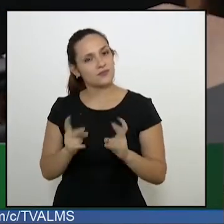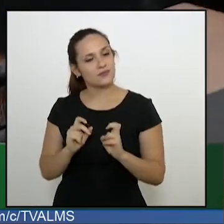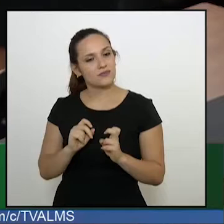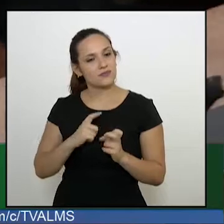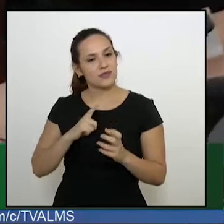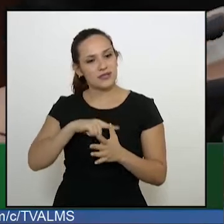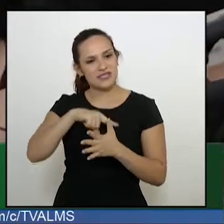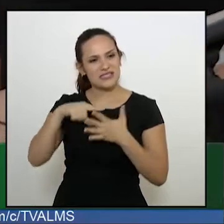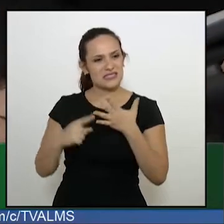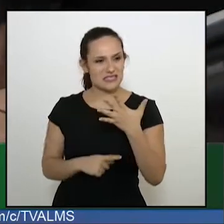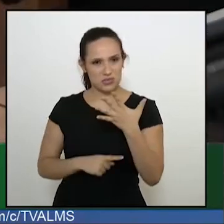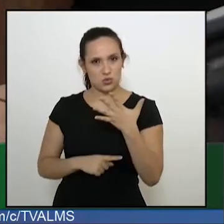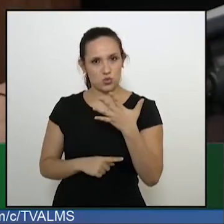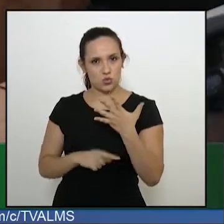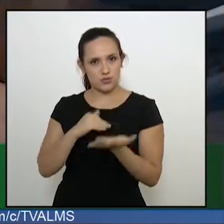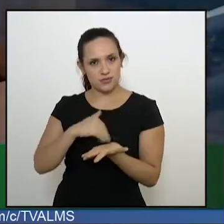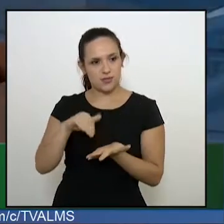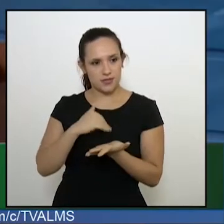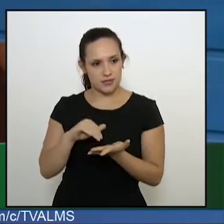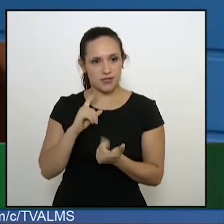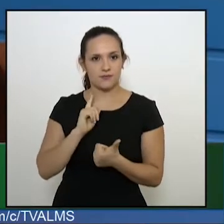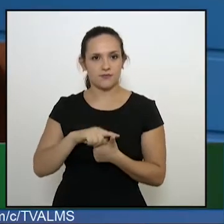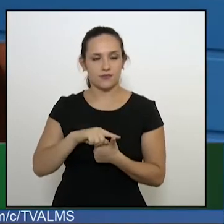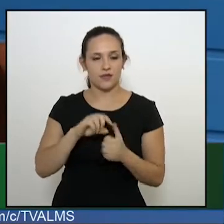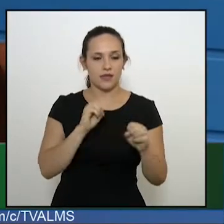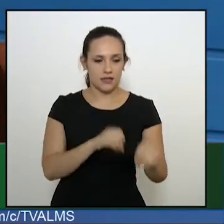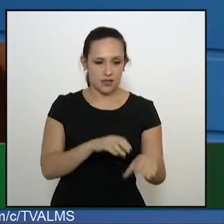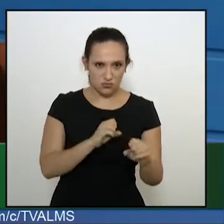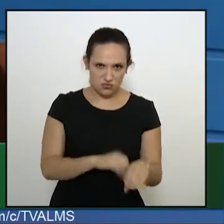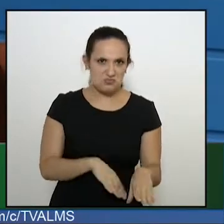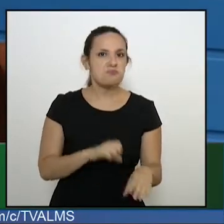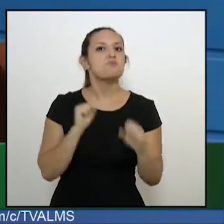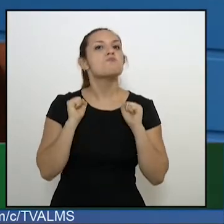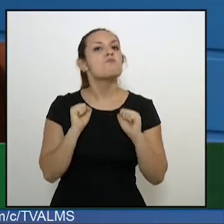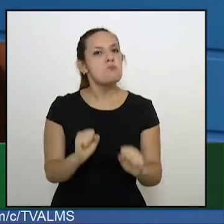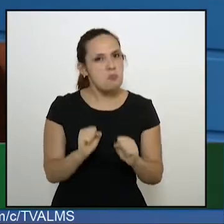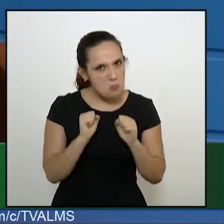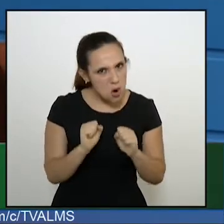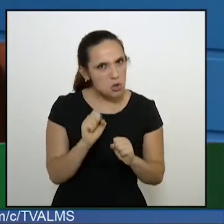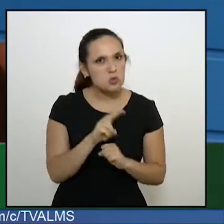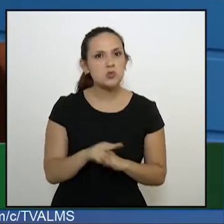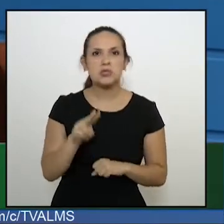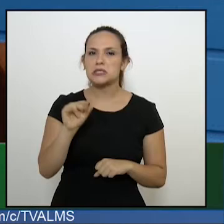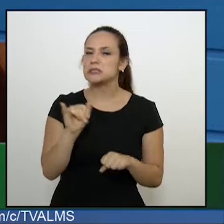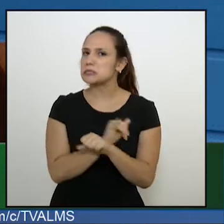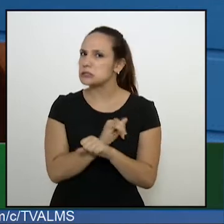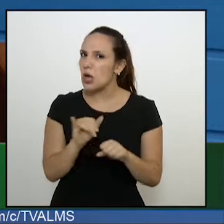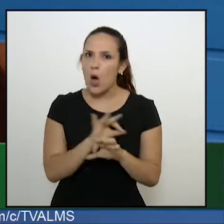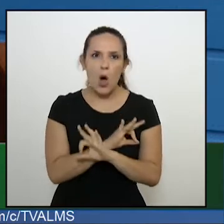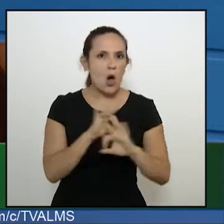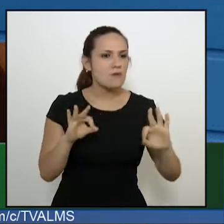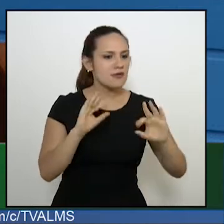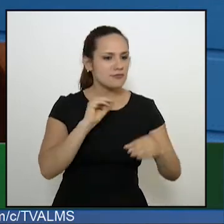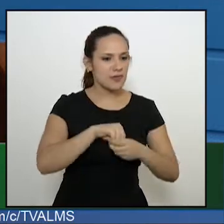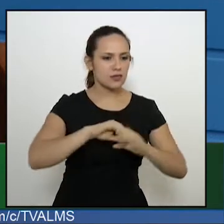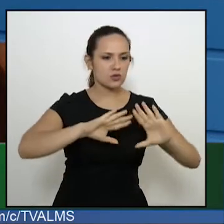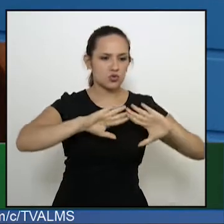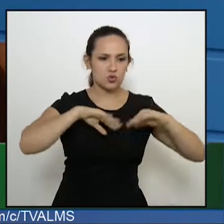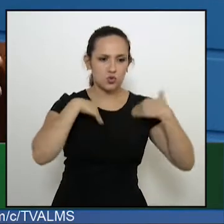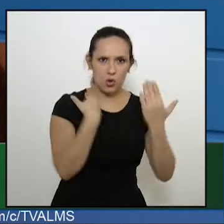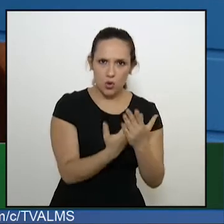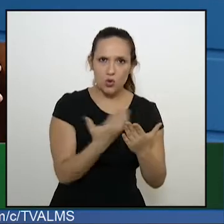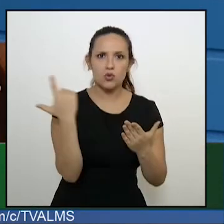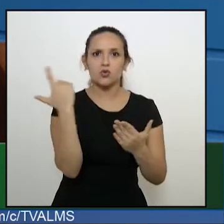5 secretarias. A educação pode fazer um trabalho formidável nas escolas, né,